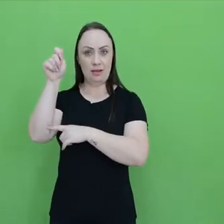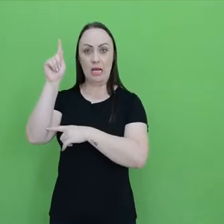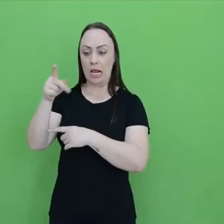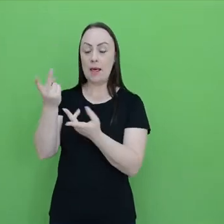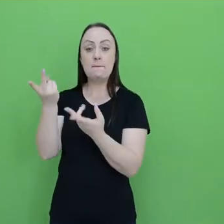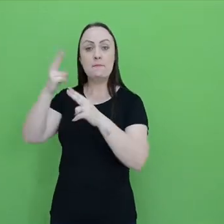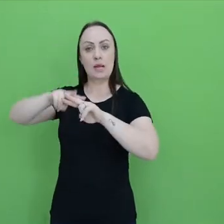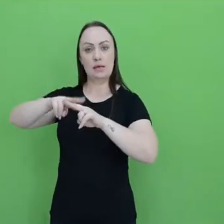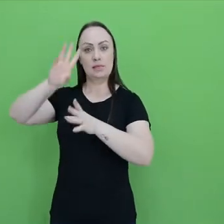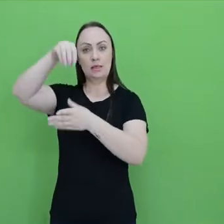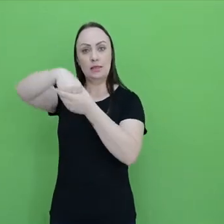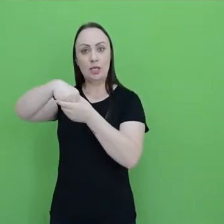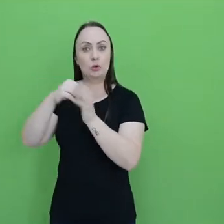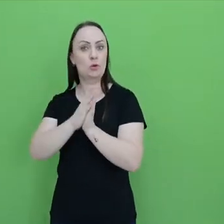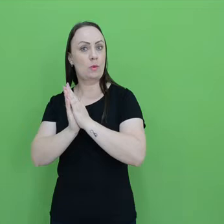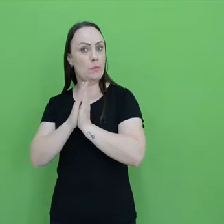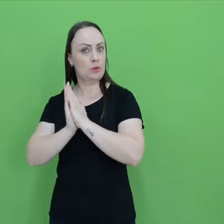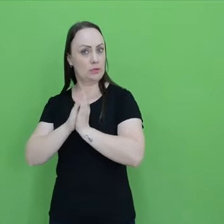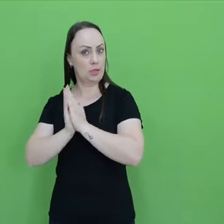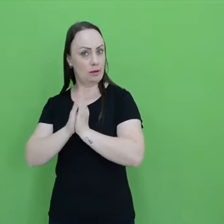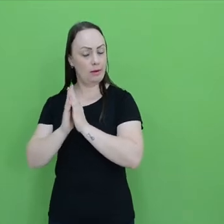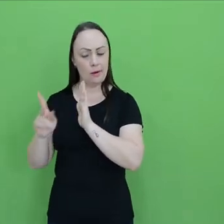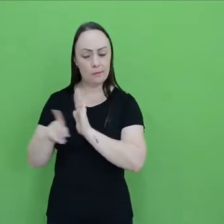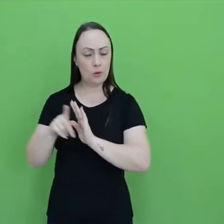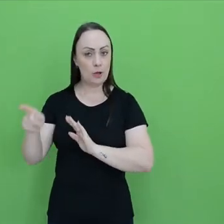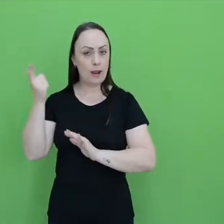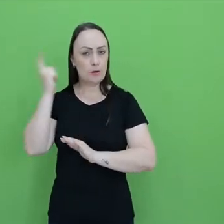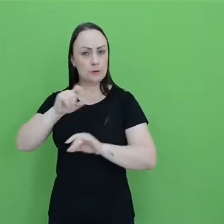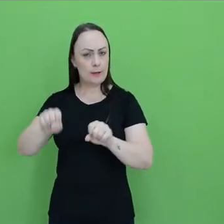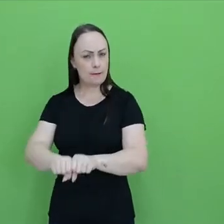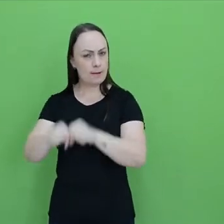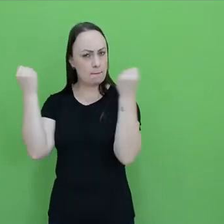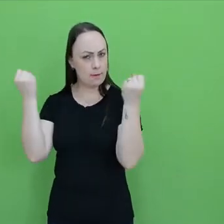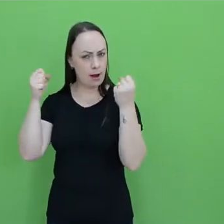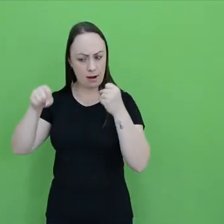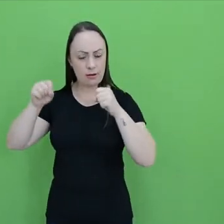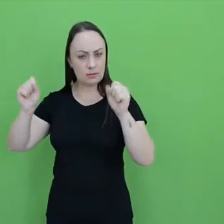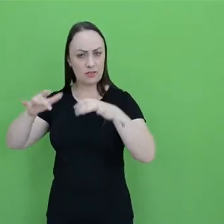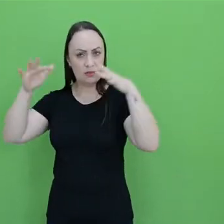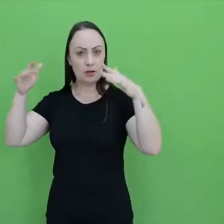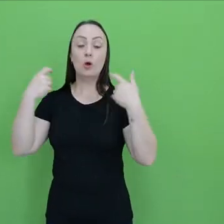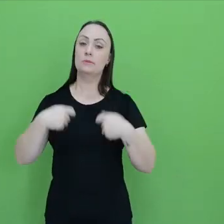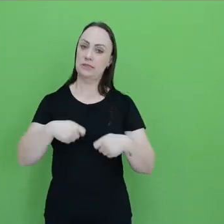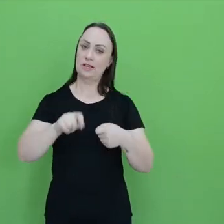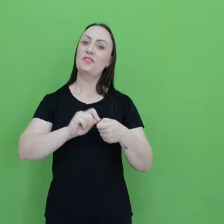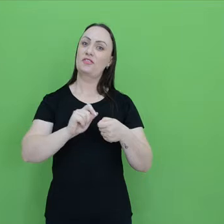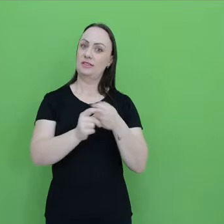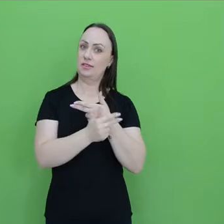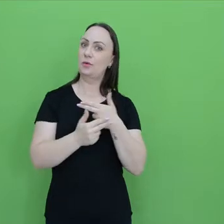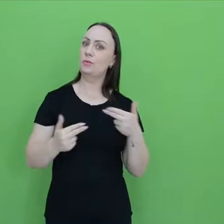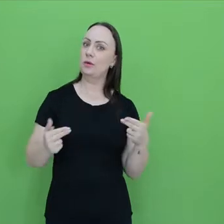estava presa no corpo da boneca. E para que Ivanka quebrasse o encanto, ela teria que fazer algumas